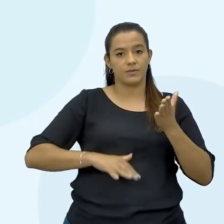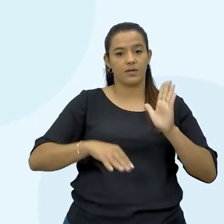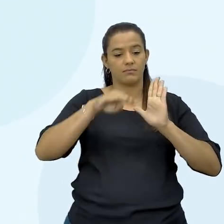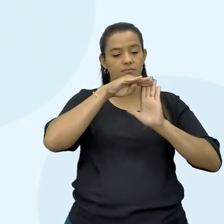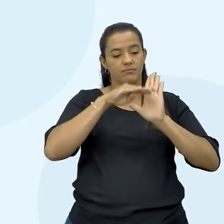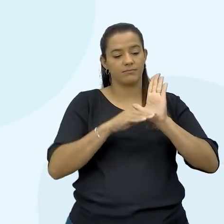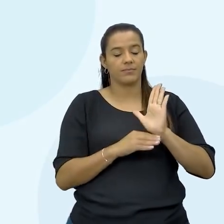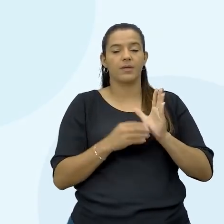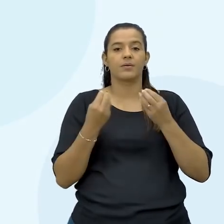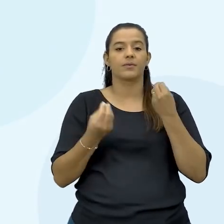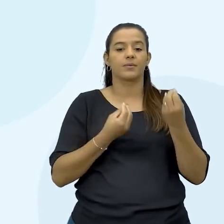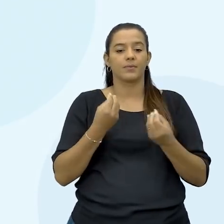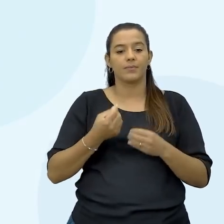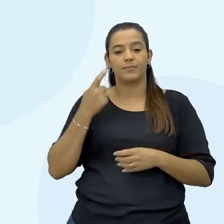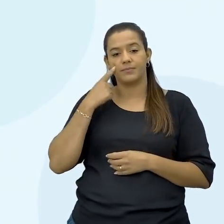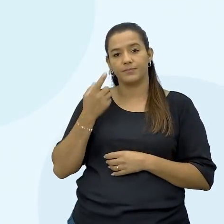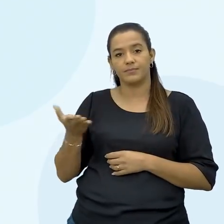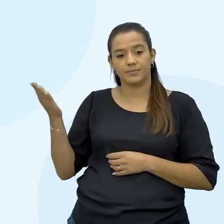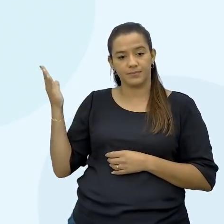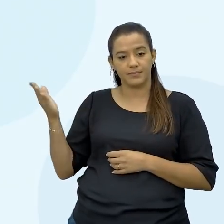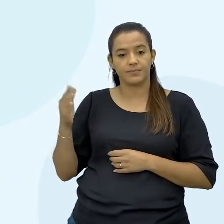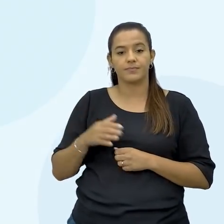da atividade, nós temos aqui